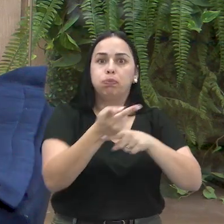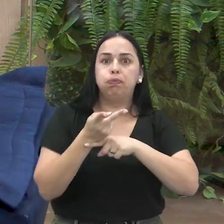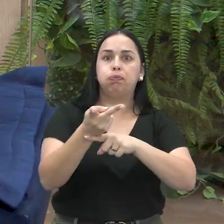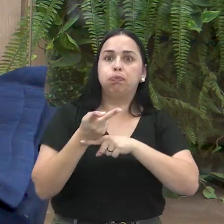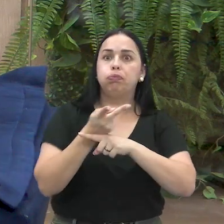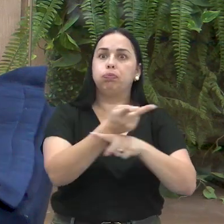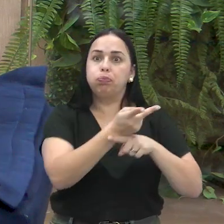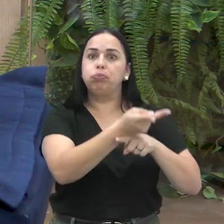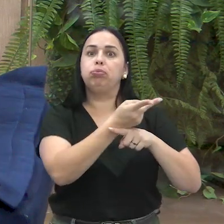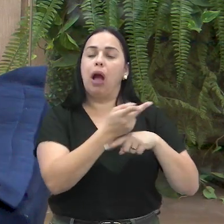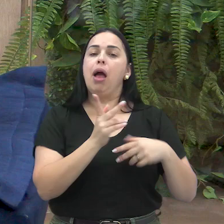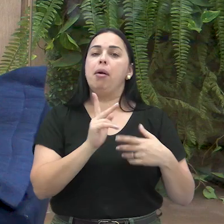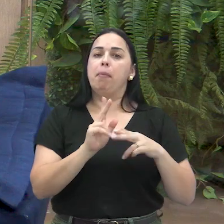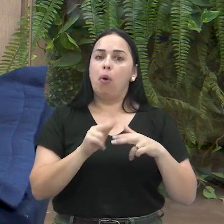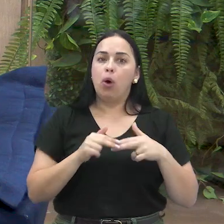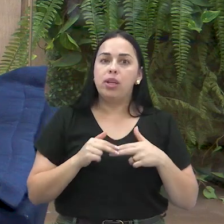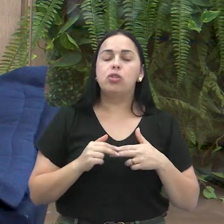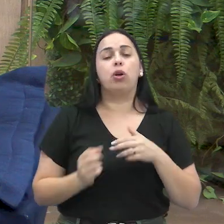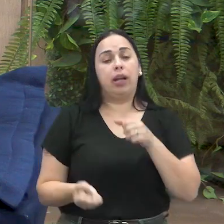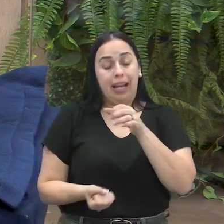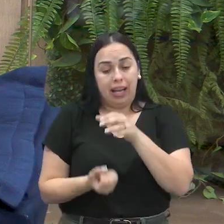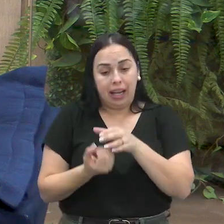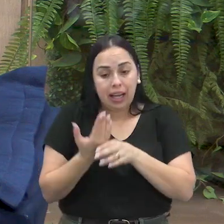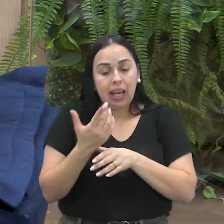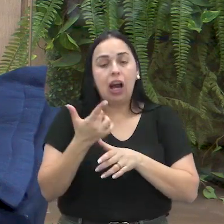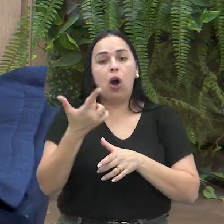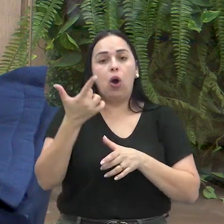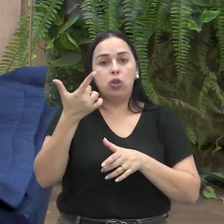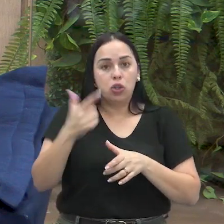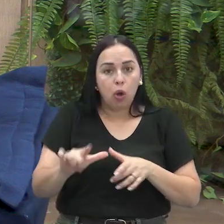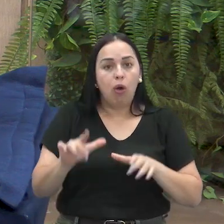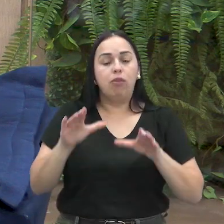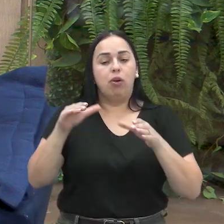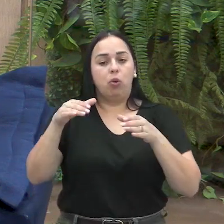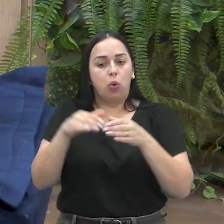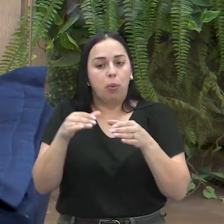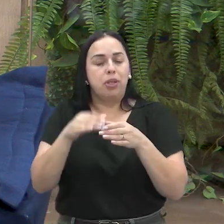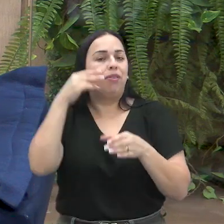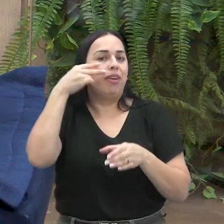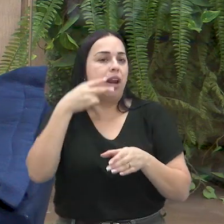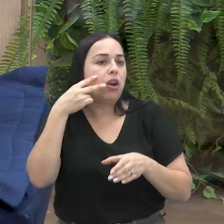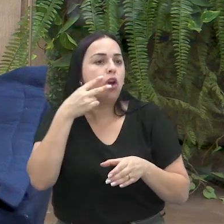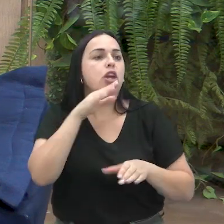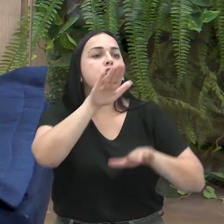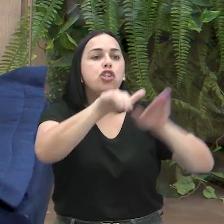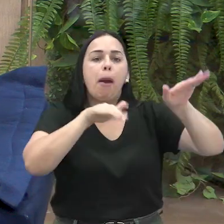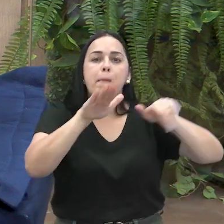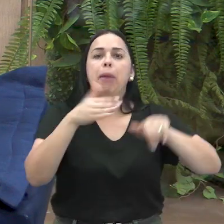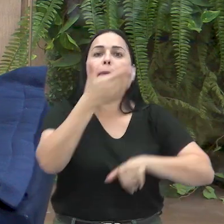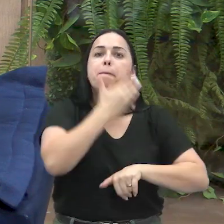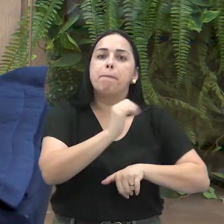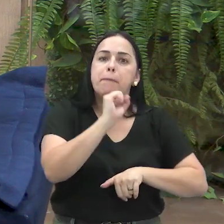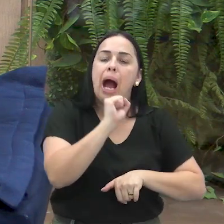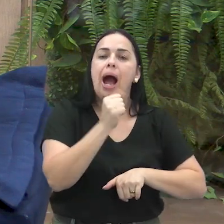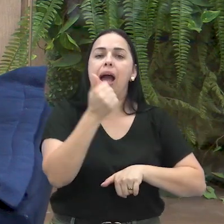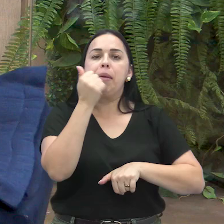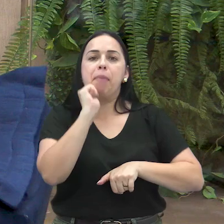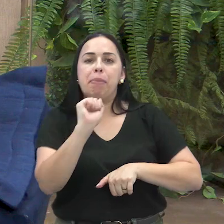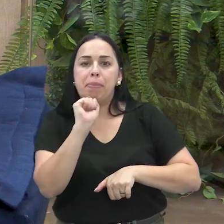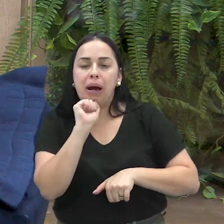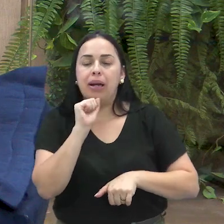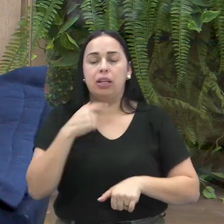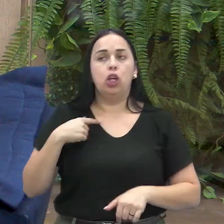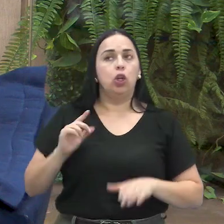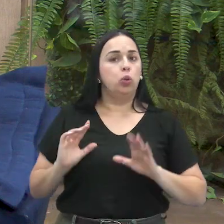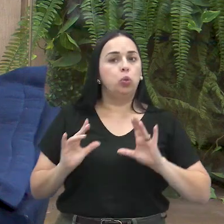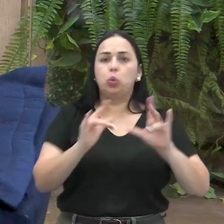muito. Então a gente consegue ressurgir com a Frente Parlamentar, trazendo os pais, né, através de reuniões. E eu costumo dizer,